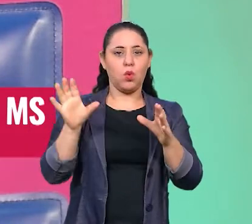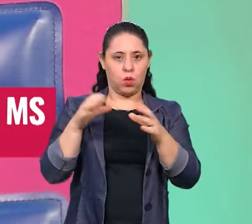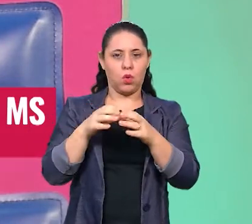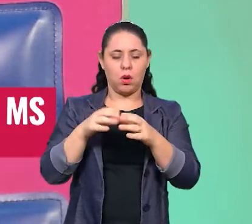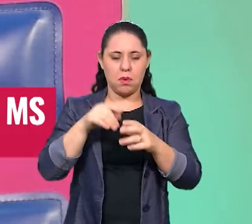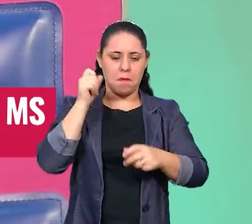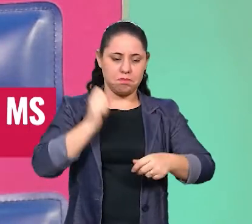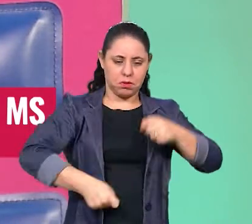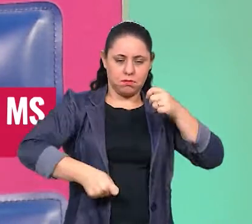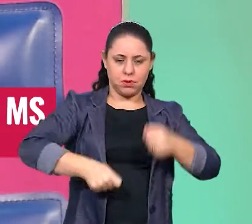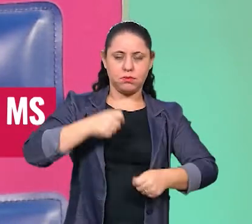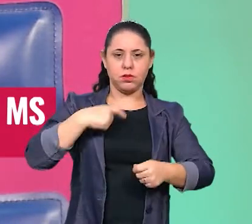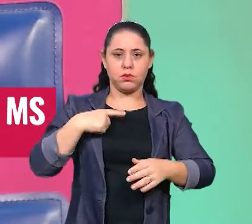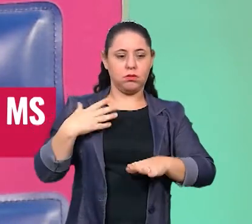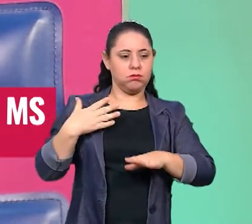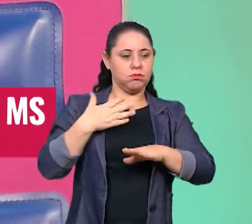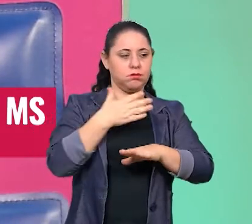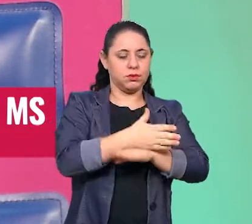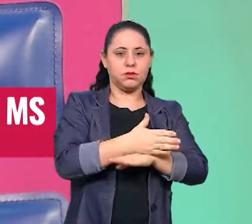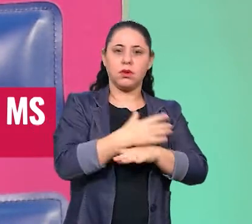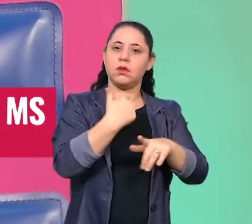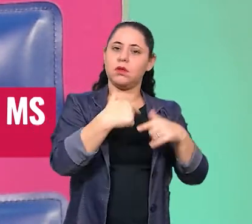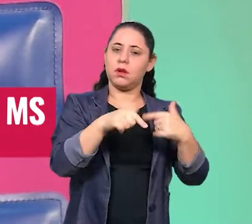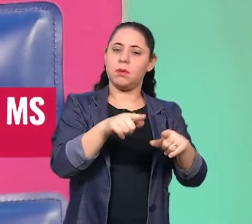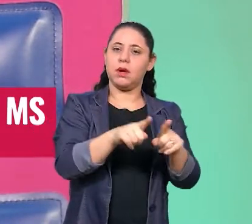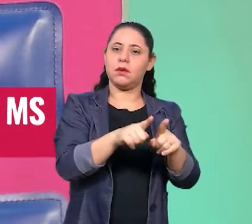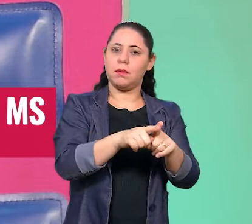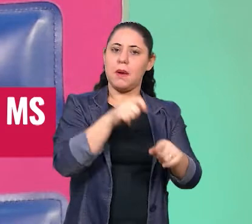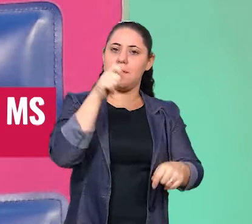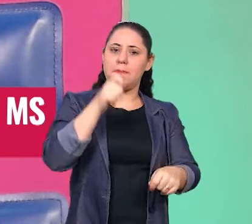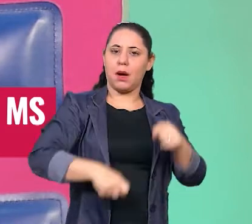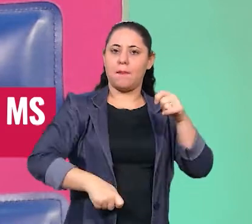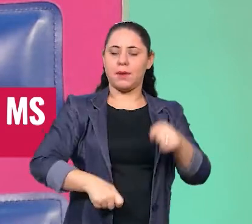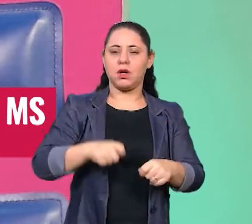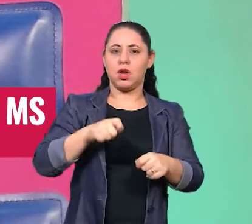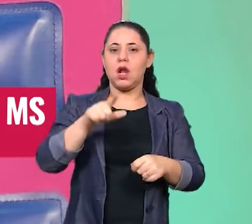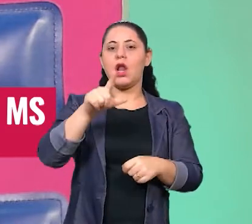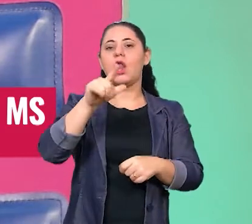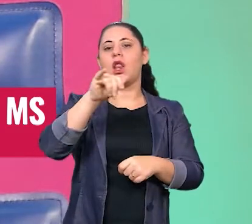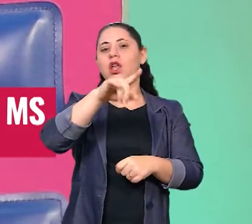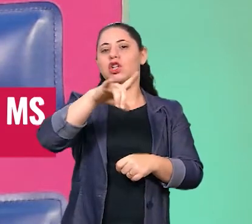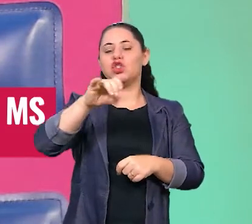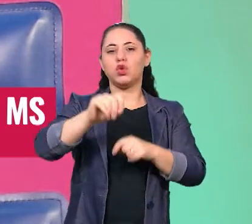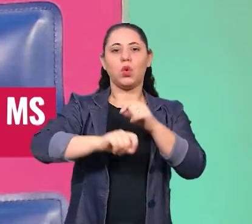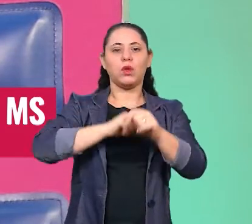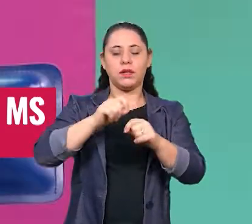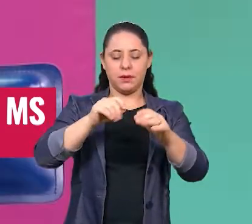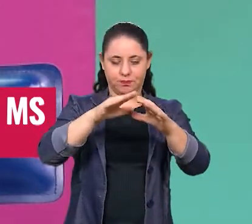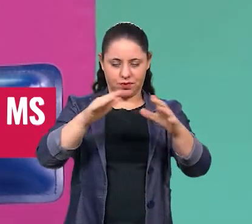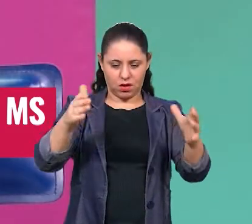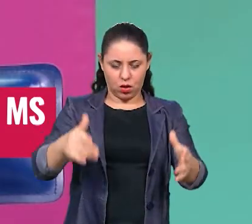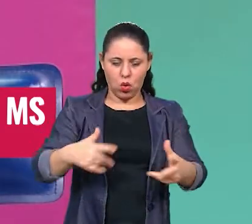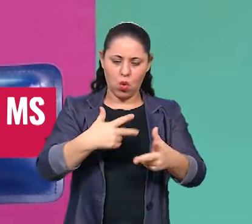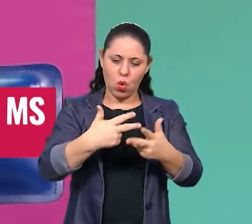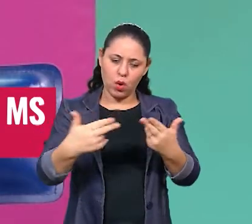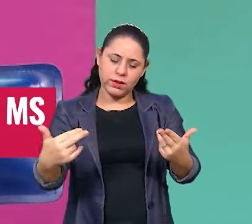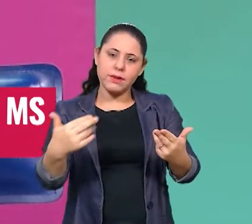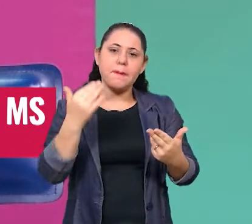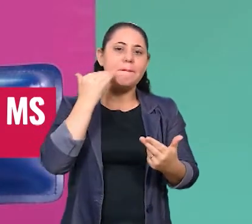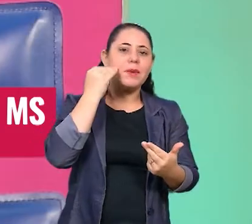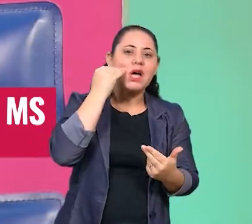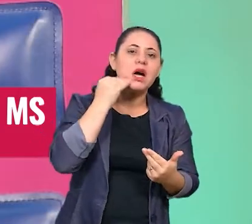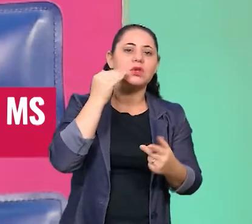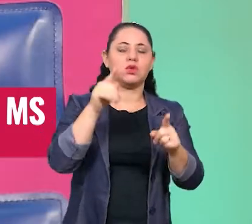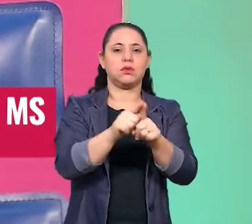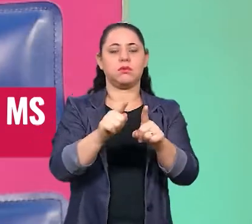temos lá, trabalhamos a percussão com lixo seco, que é a ideia da sustentabilidade e você, através,